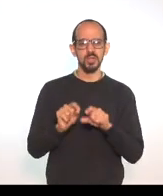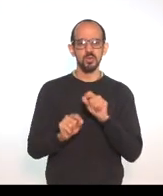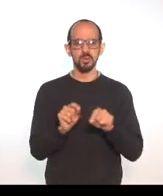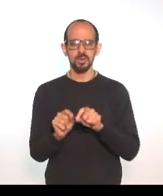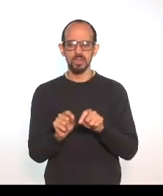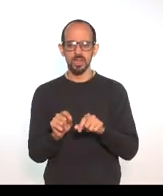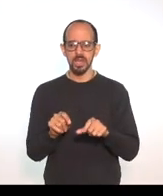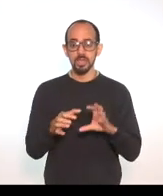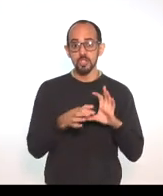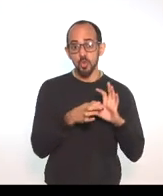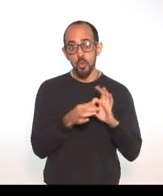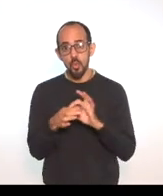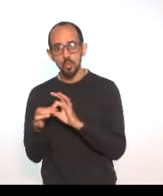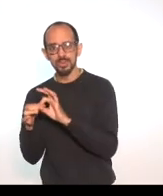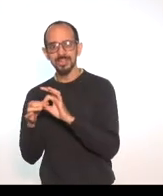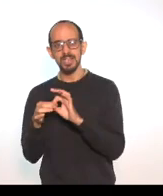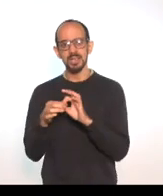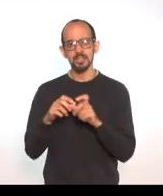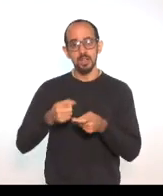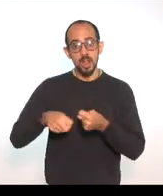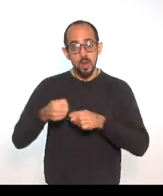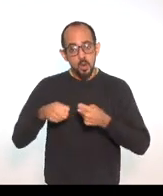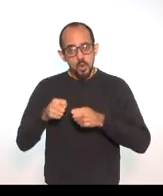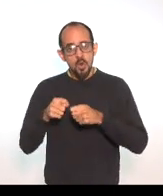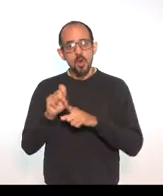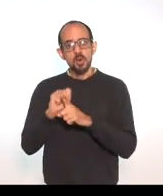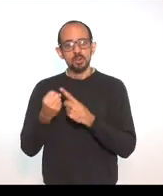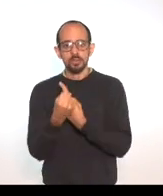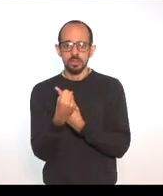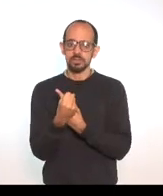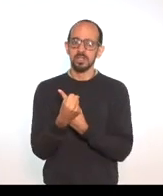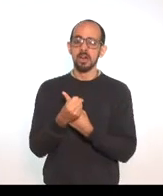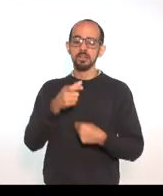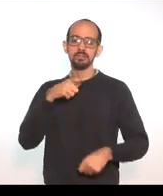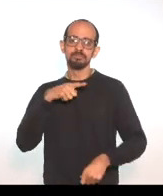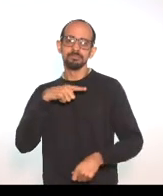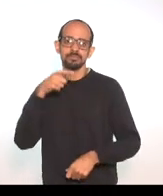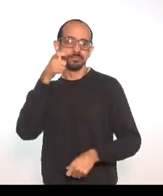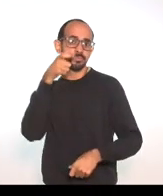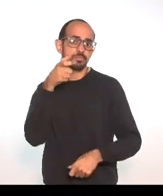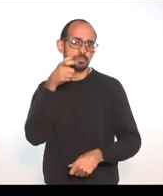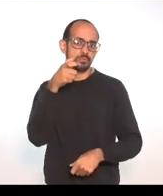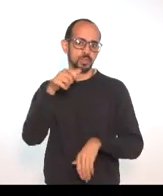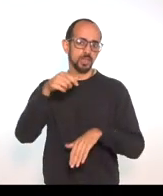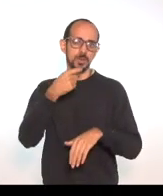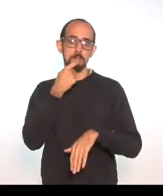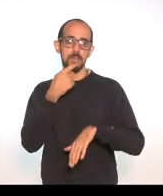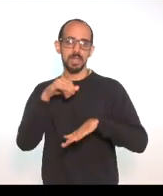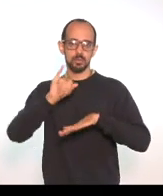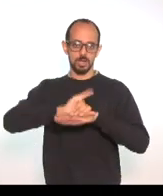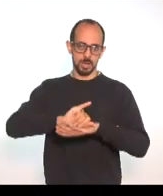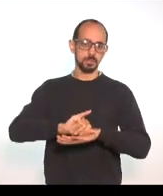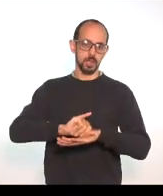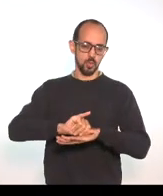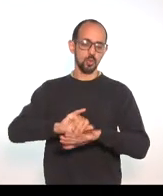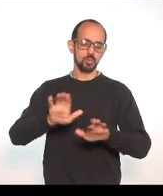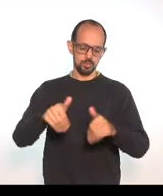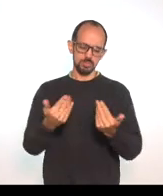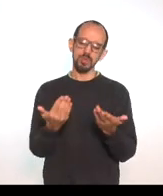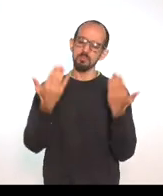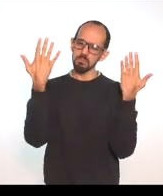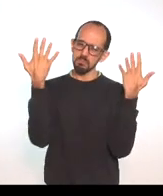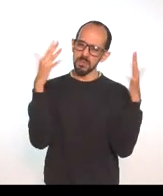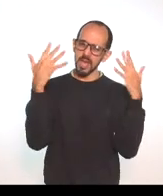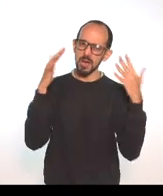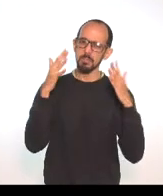econômicas e sociais presentes no território Metropolitano que a pandemia está exige então eu eu Saúdo